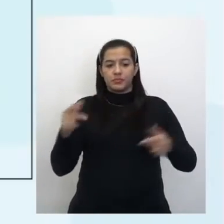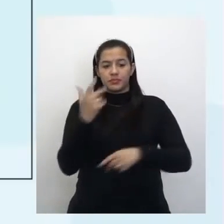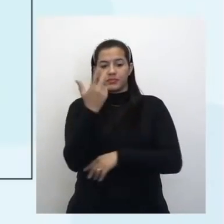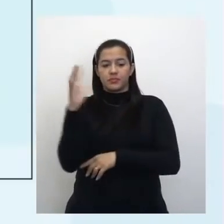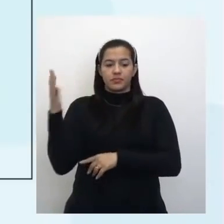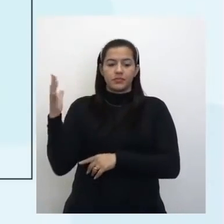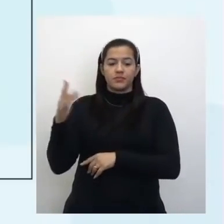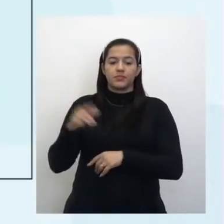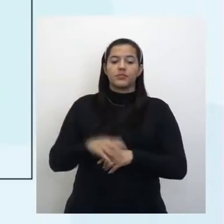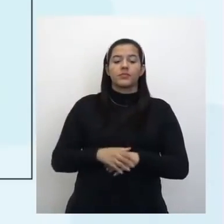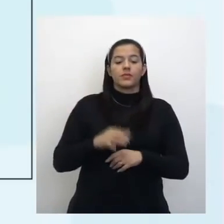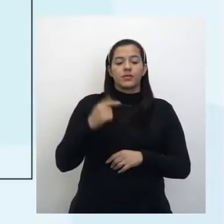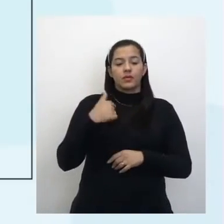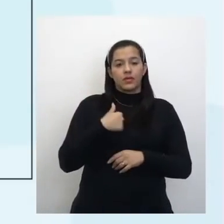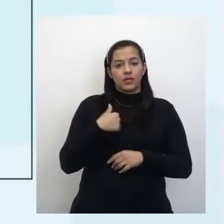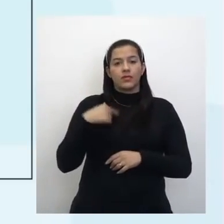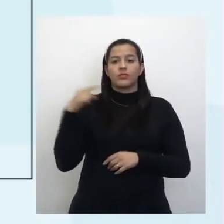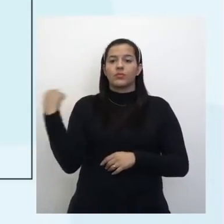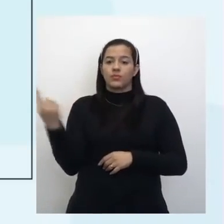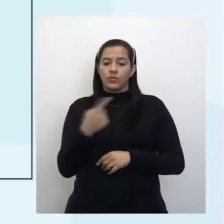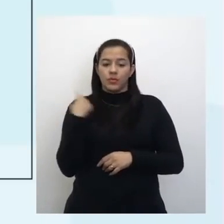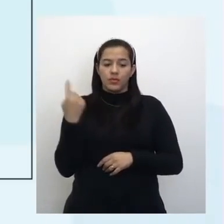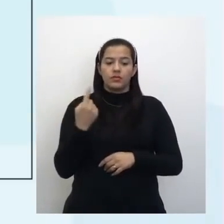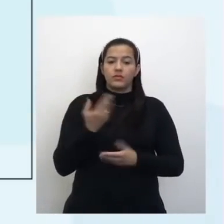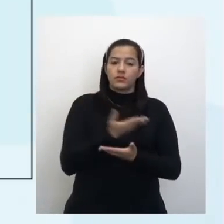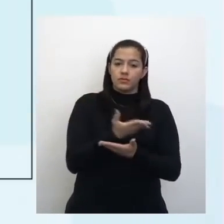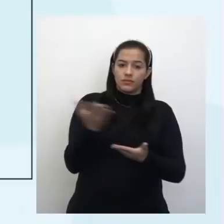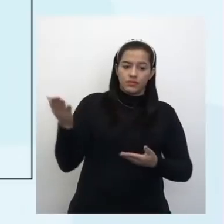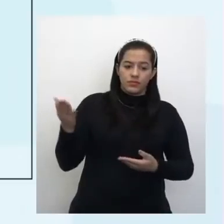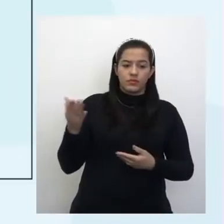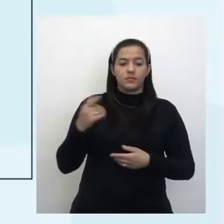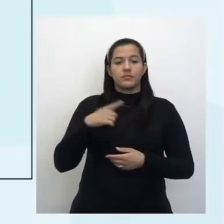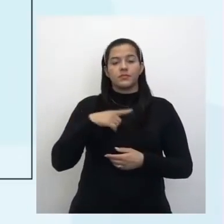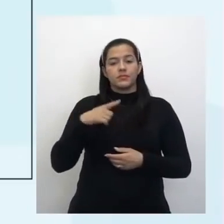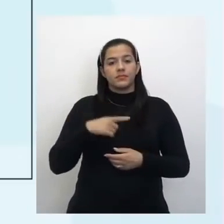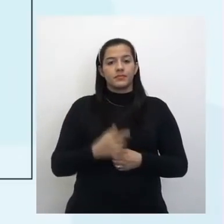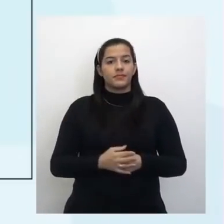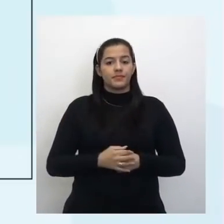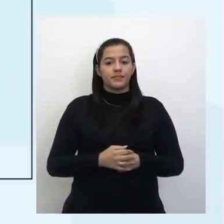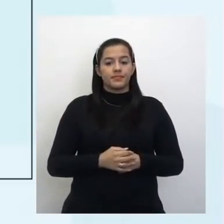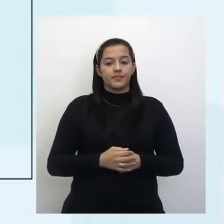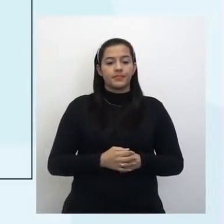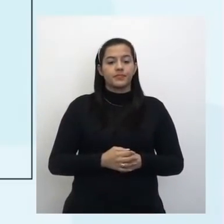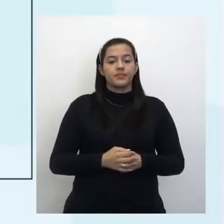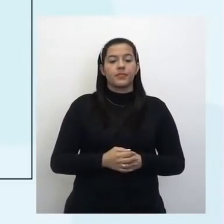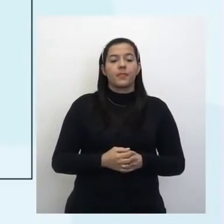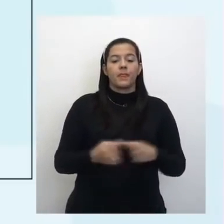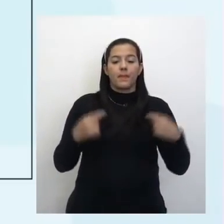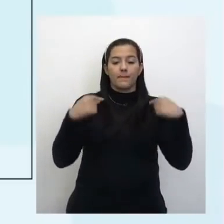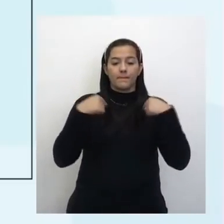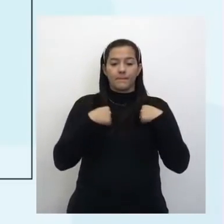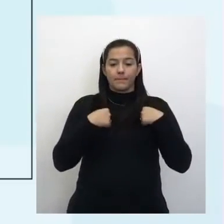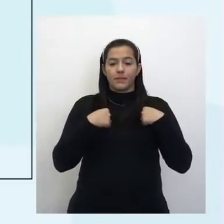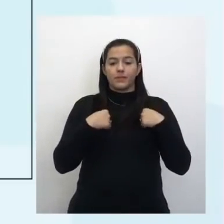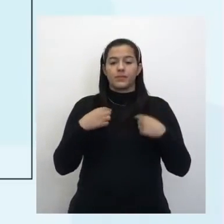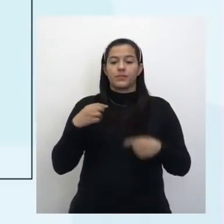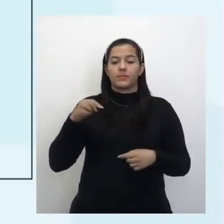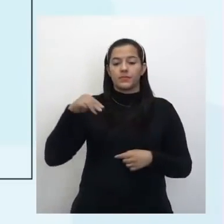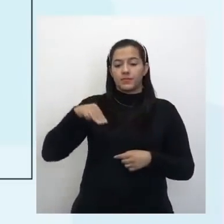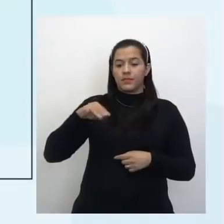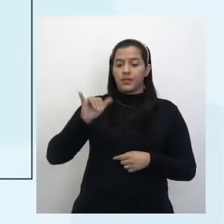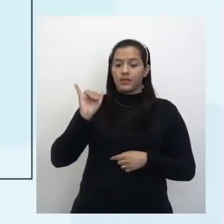nós e o você vocês e usei Será que dá para eu falar meu nem falar